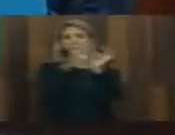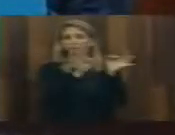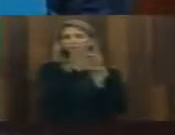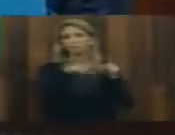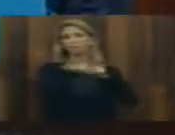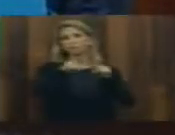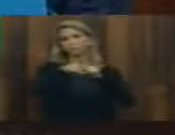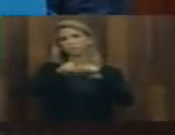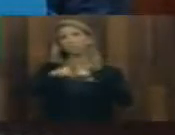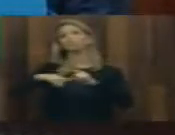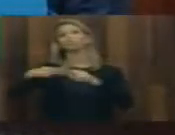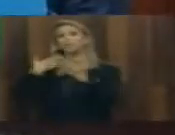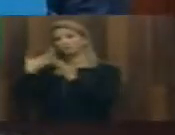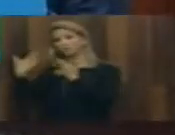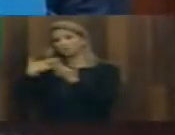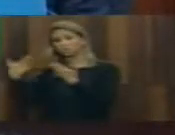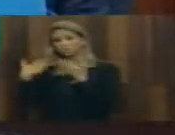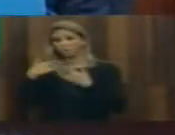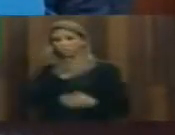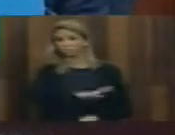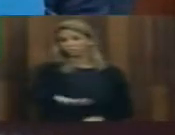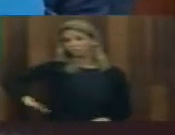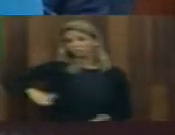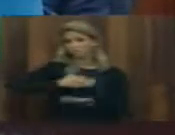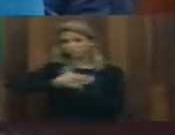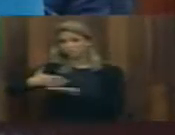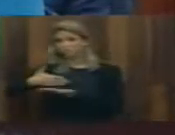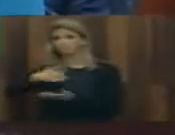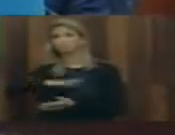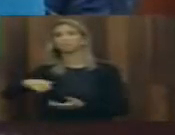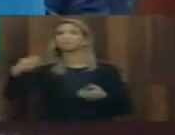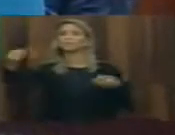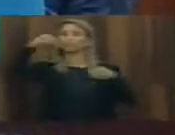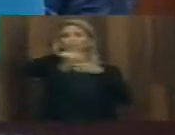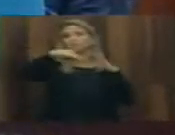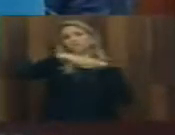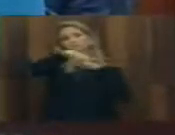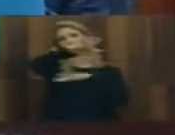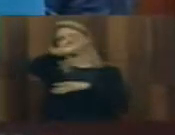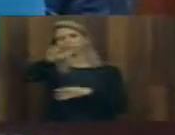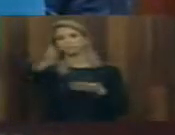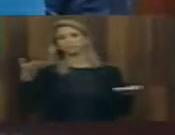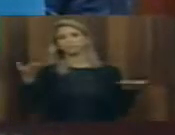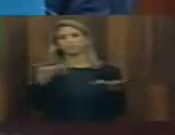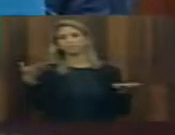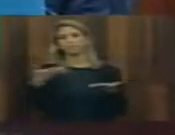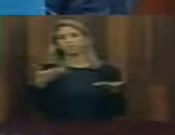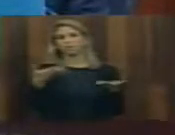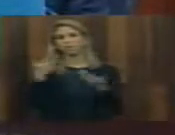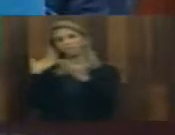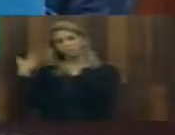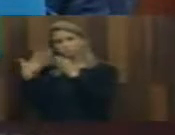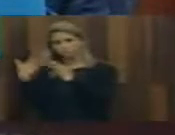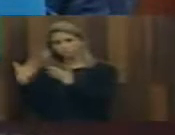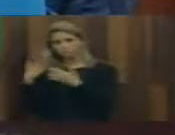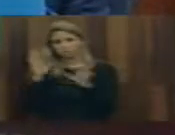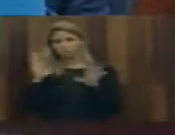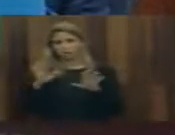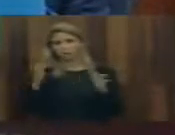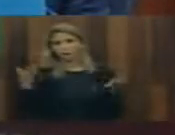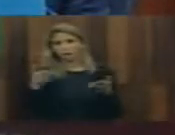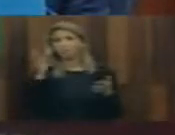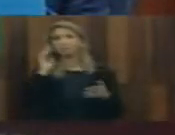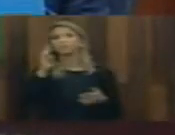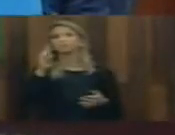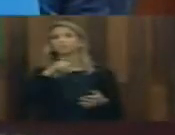Infantil Noturno, atendimento à primeira infância, no âmbito do município de Cabo Frio. projeto vem com parecer